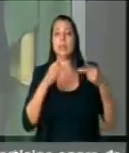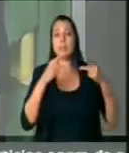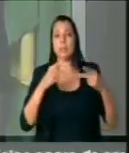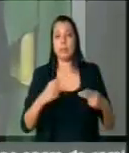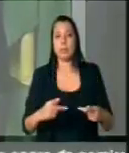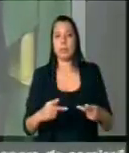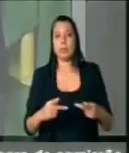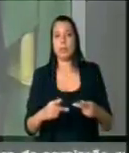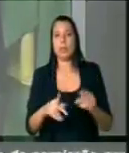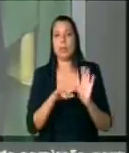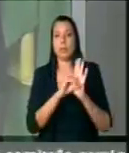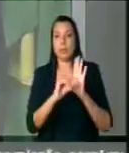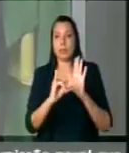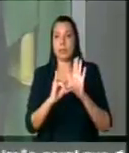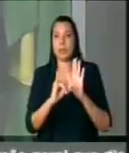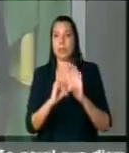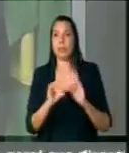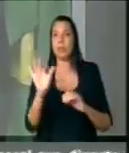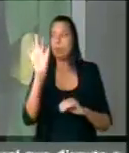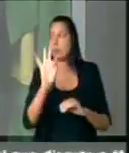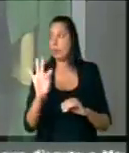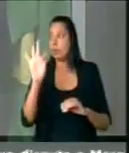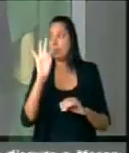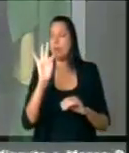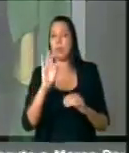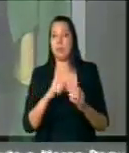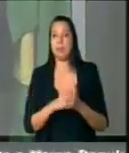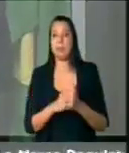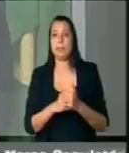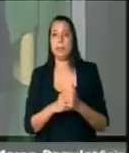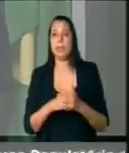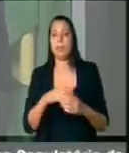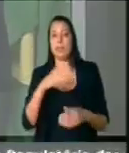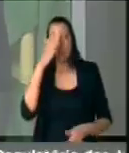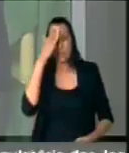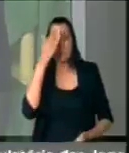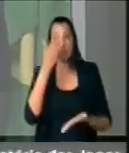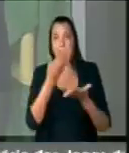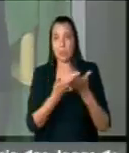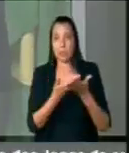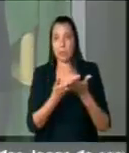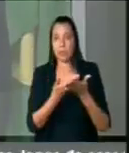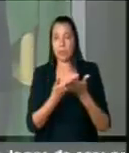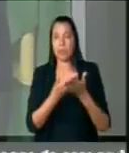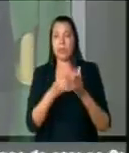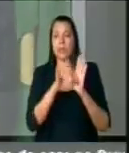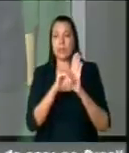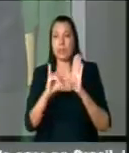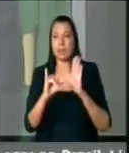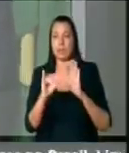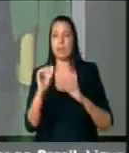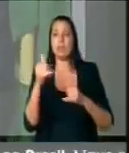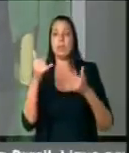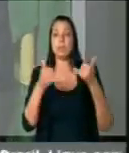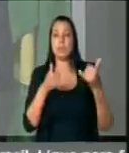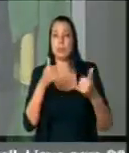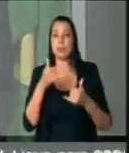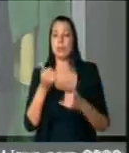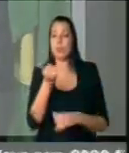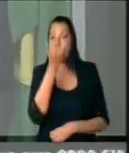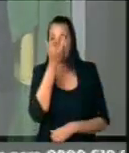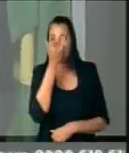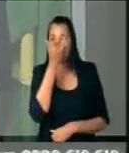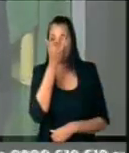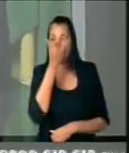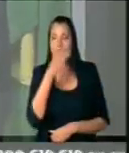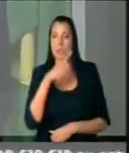dos Deputados e no Senado Federal sobre o tema. Acredito que a legalização dos jogos de azar é